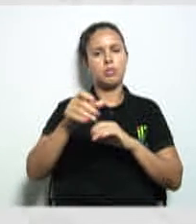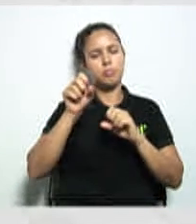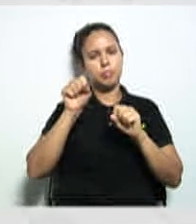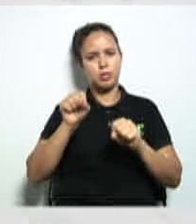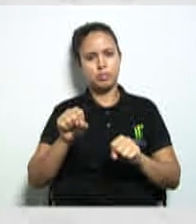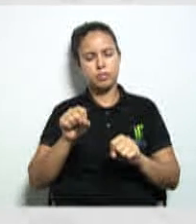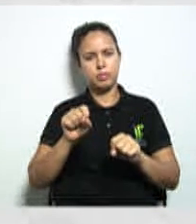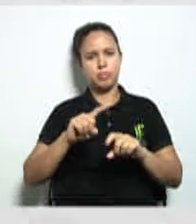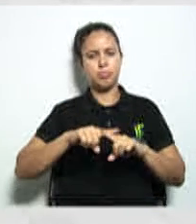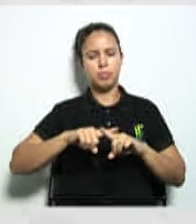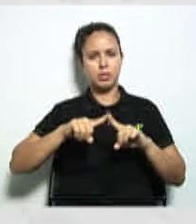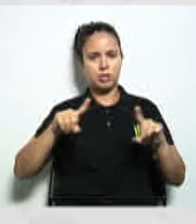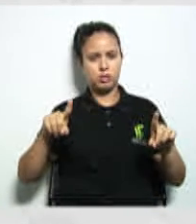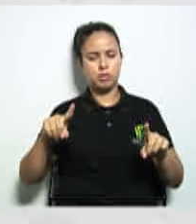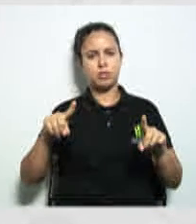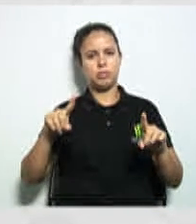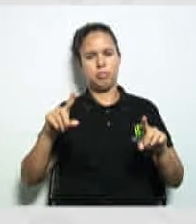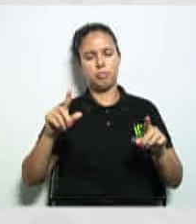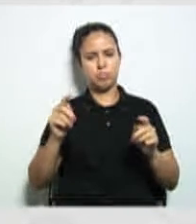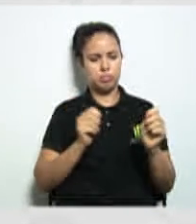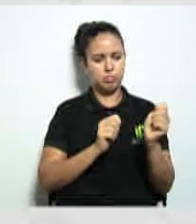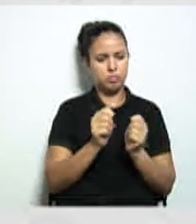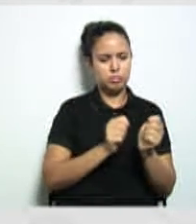que assegurem o controle